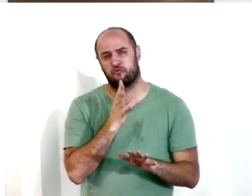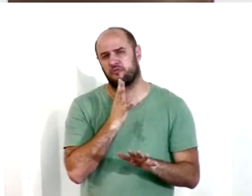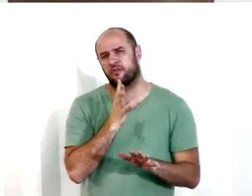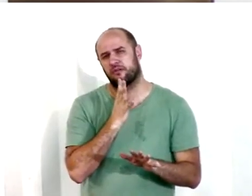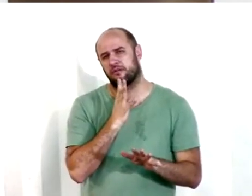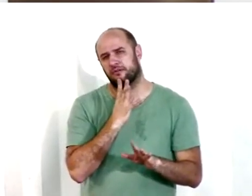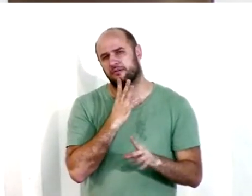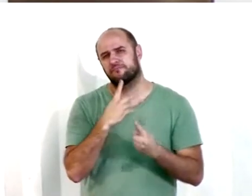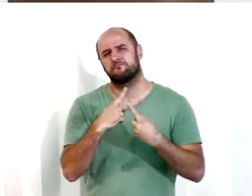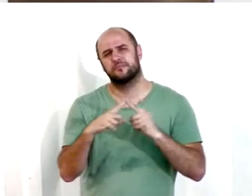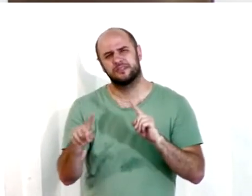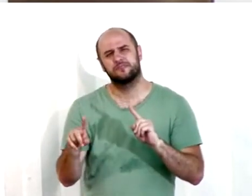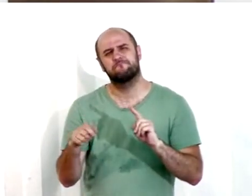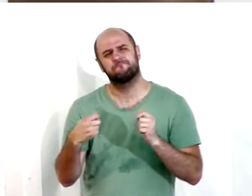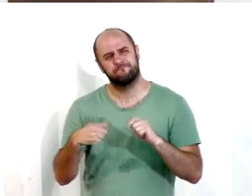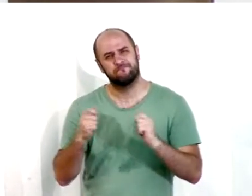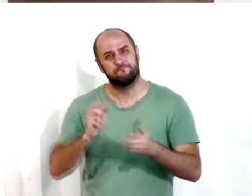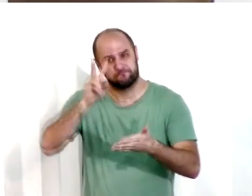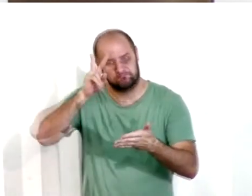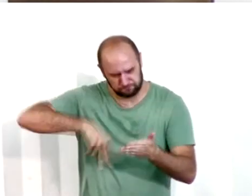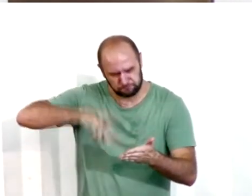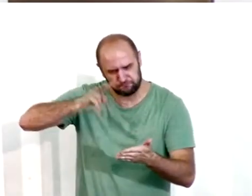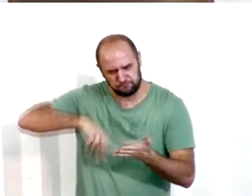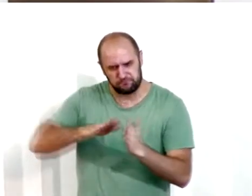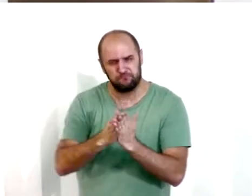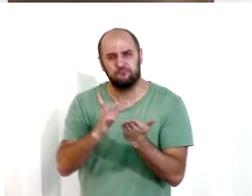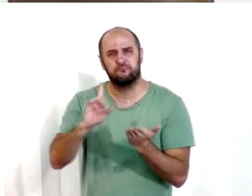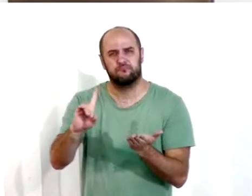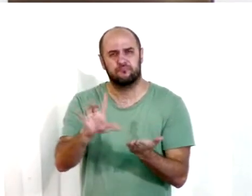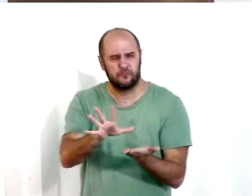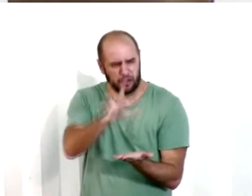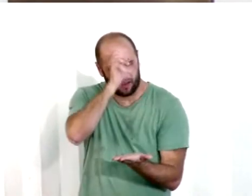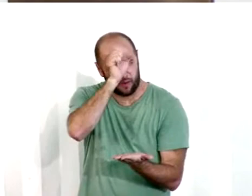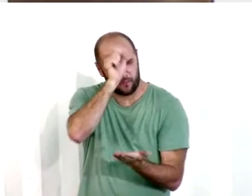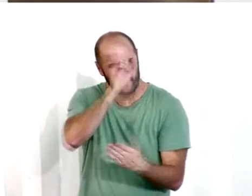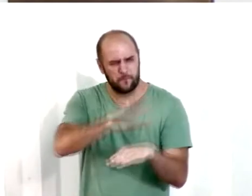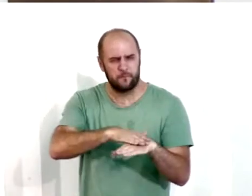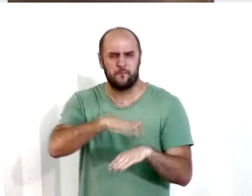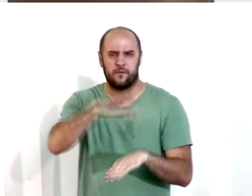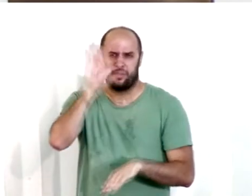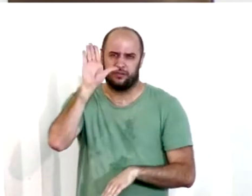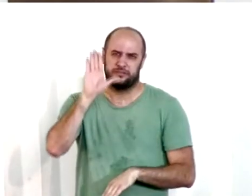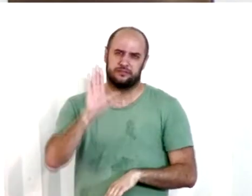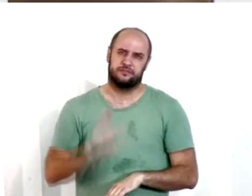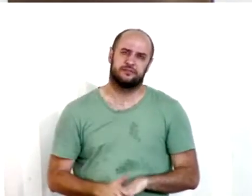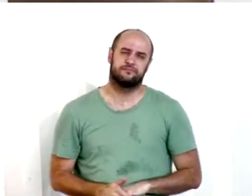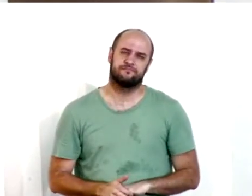se debruçou para conhecer o Deus que se revela continuamente a você.